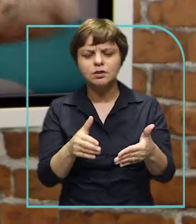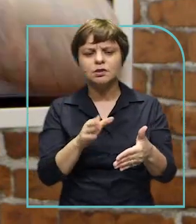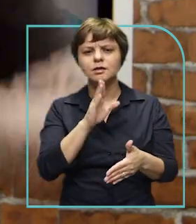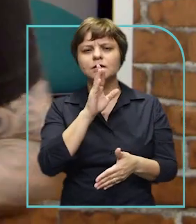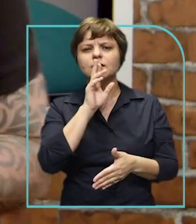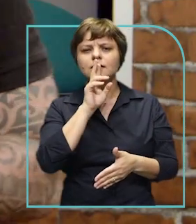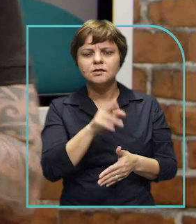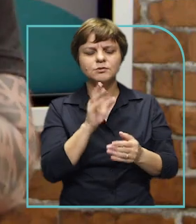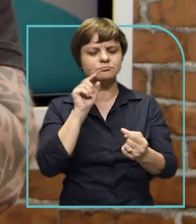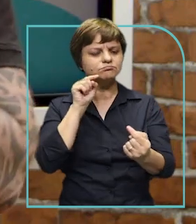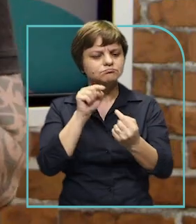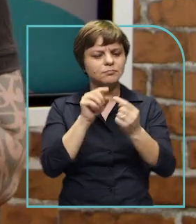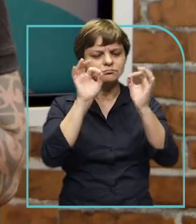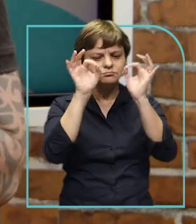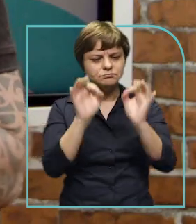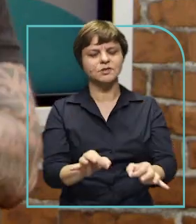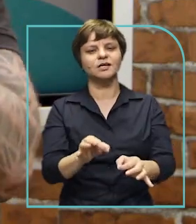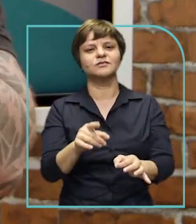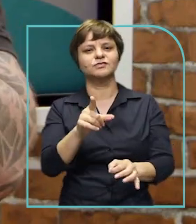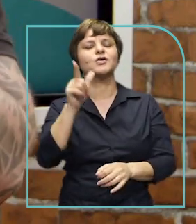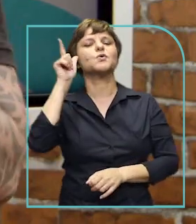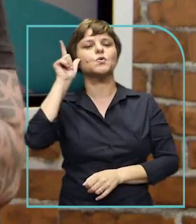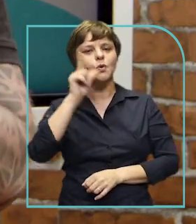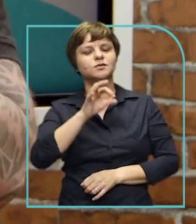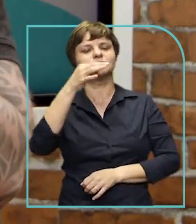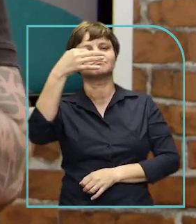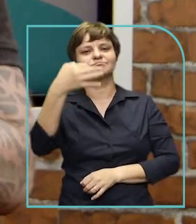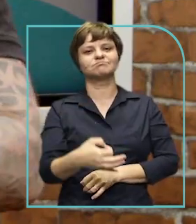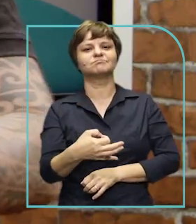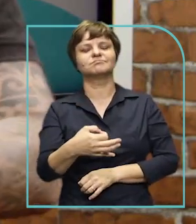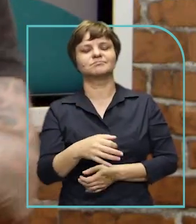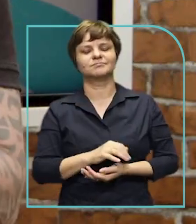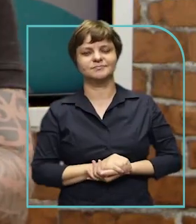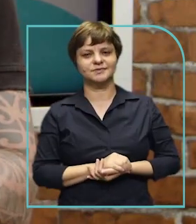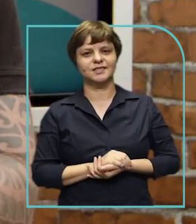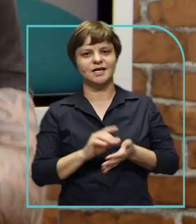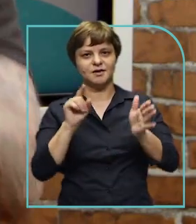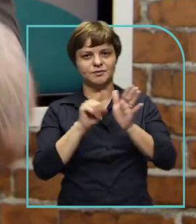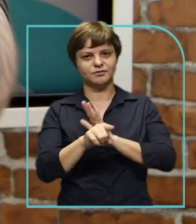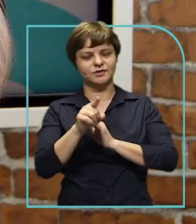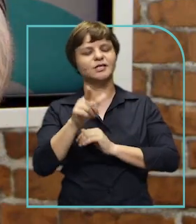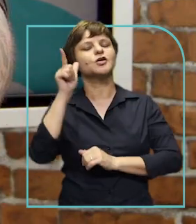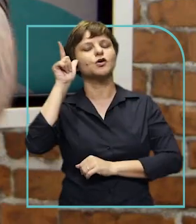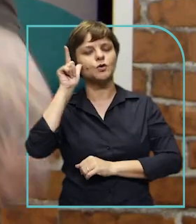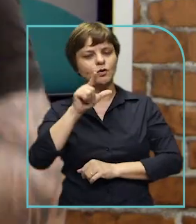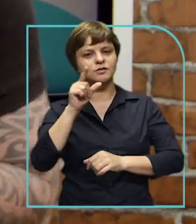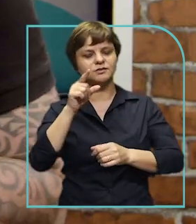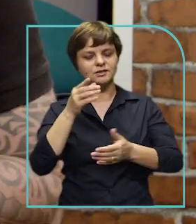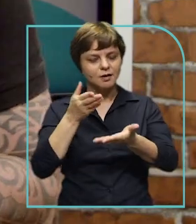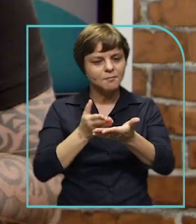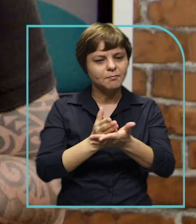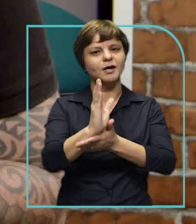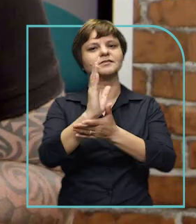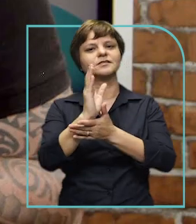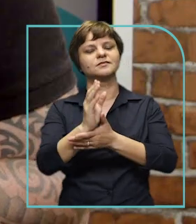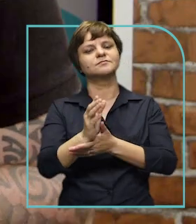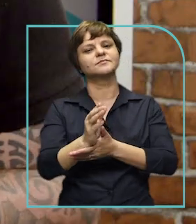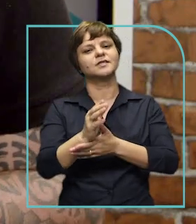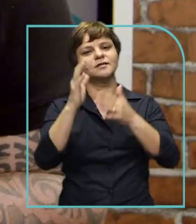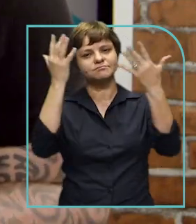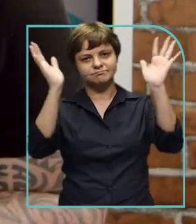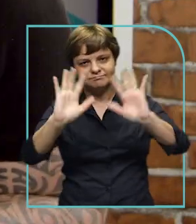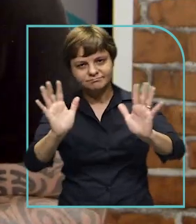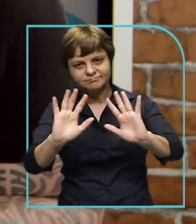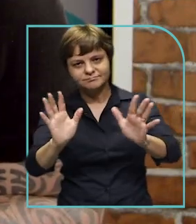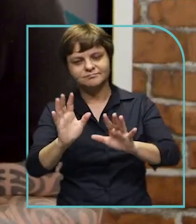de ir direto ao ponto para que você acerte a pergunta na mosca e alcance a sua aprovação.